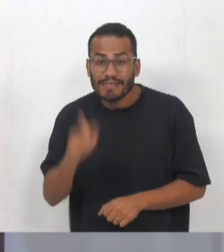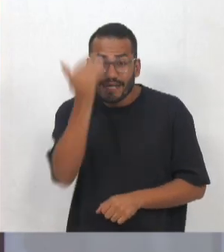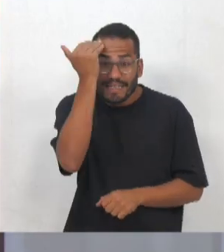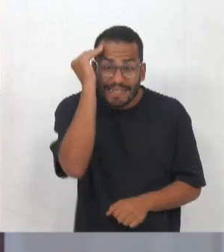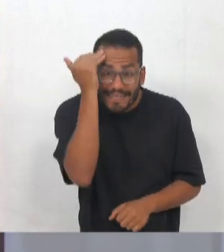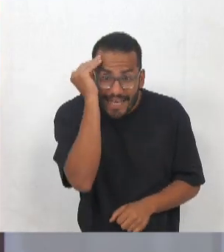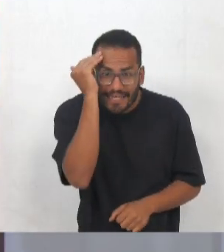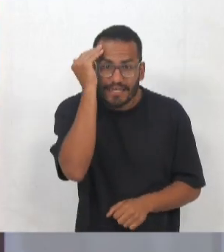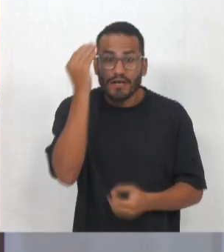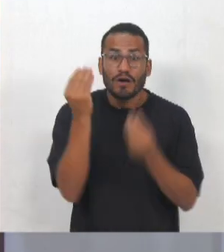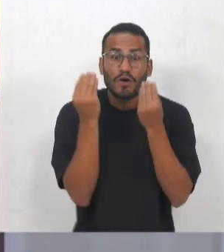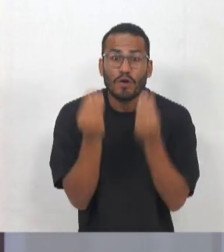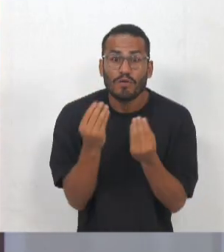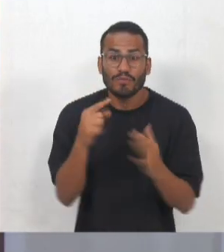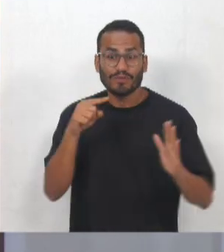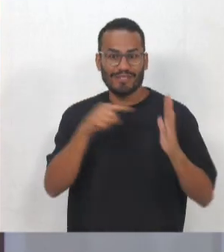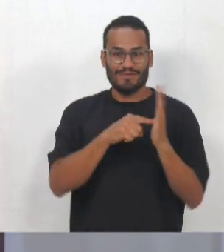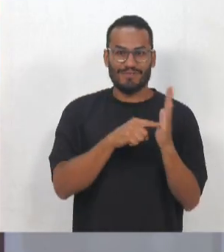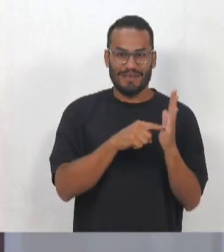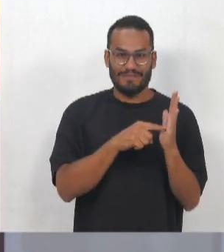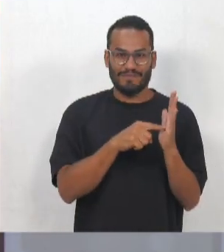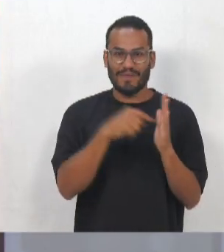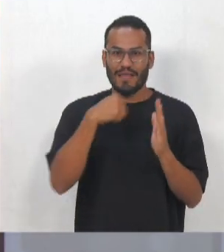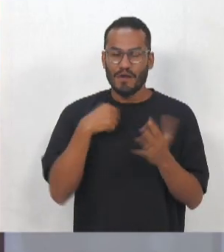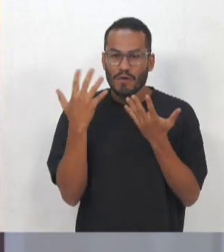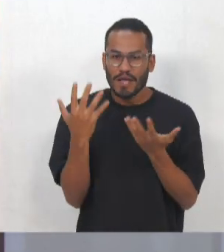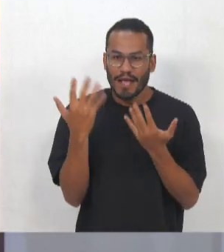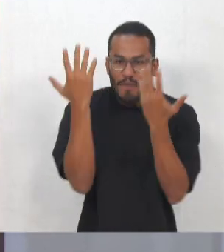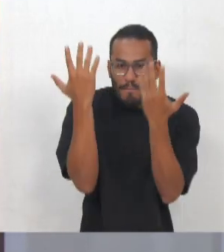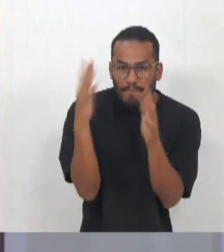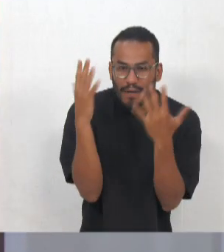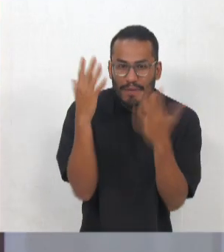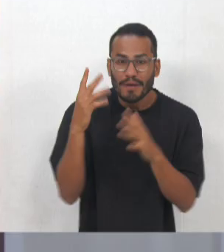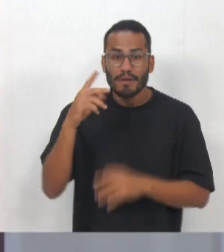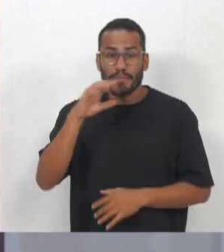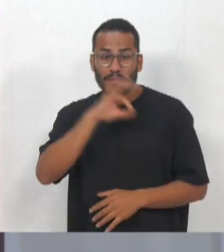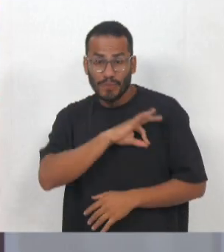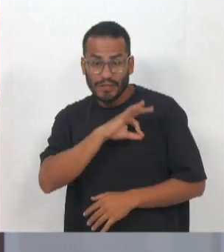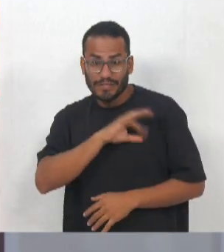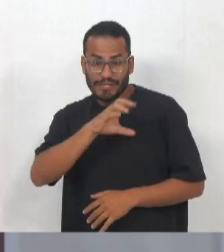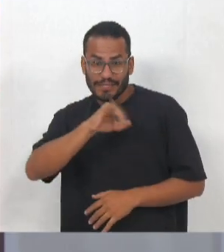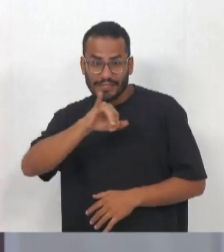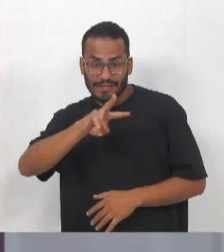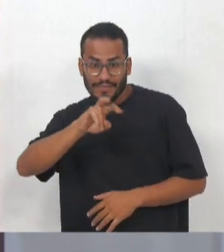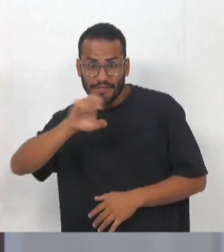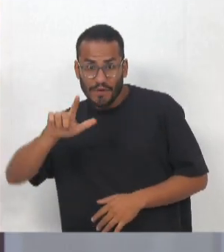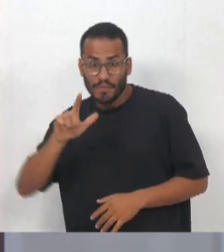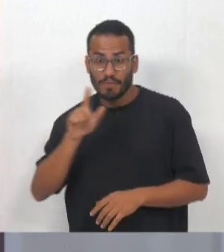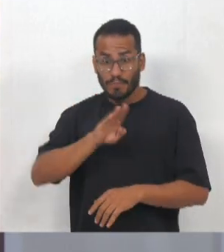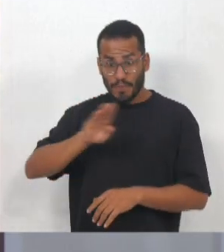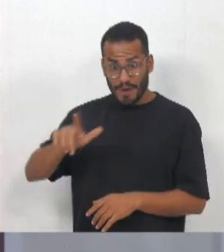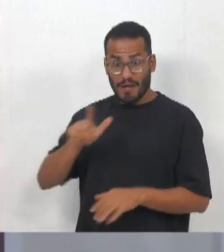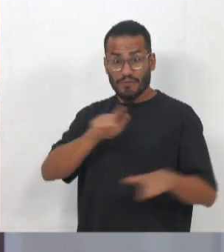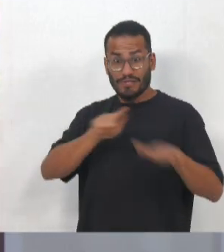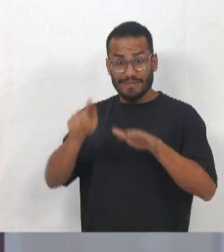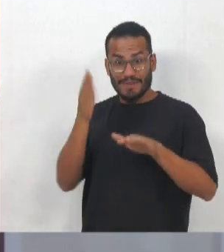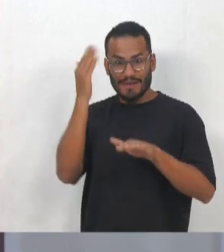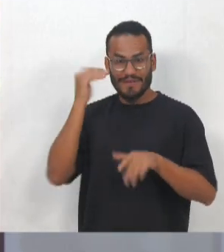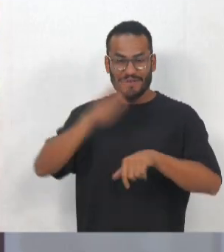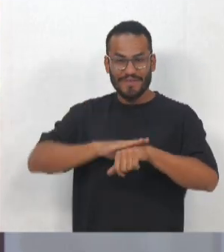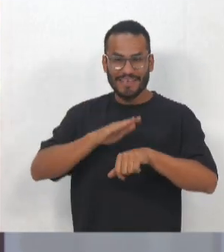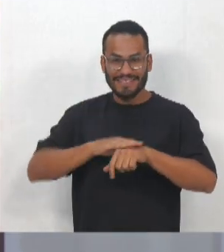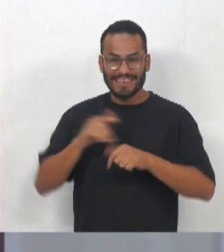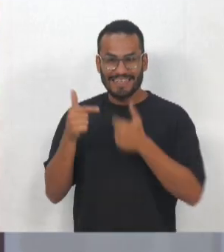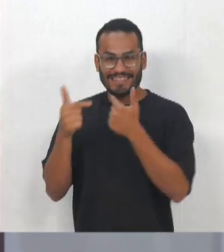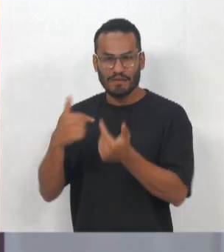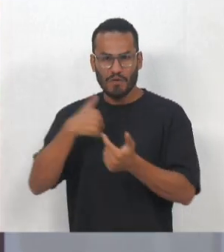entenda como denunciar. E eu quero parabenizar a Polícia Civil de Blumenau, que semana passada fez uma ação, que